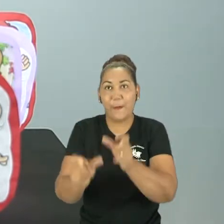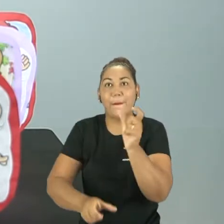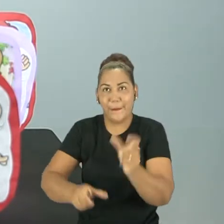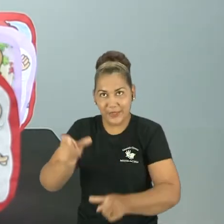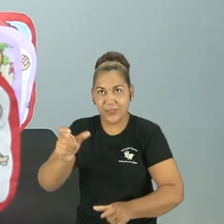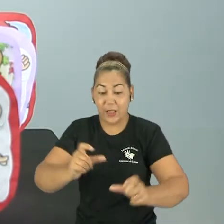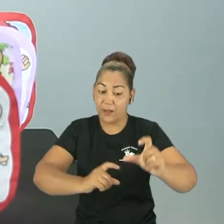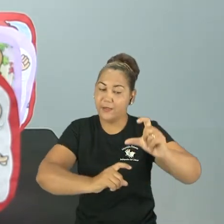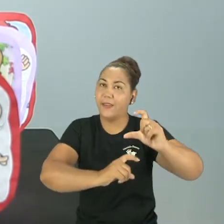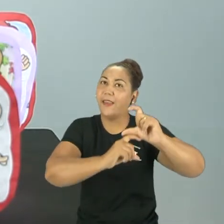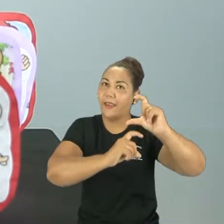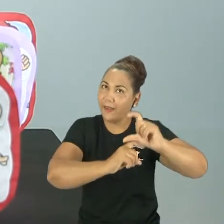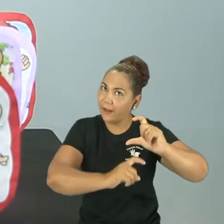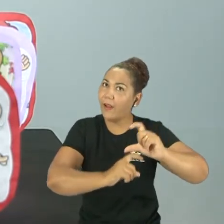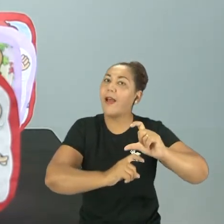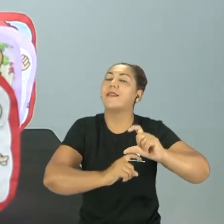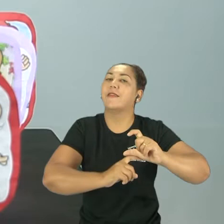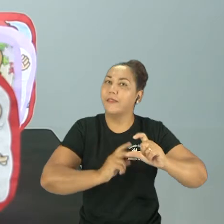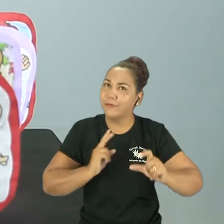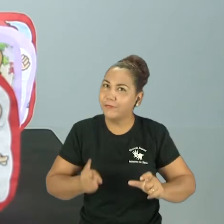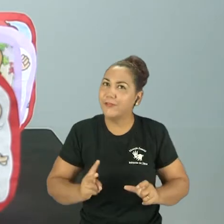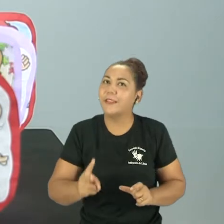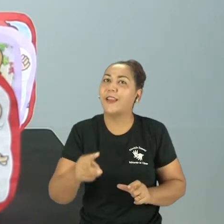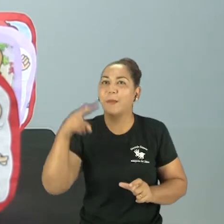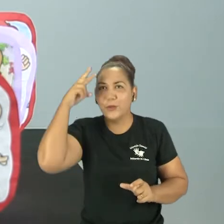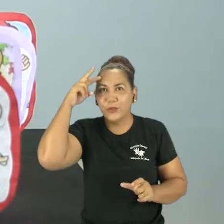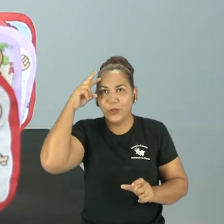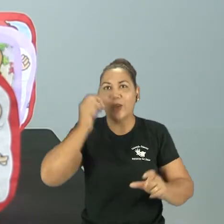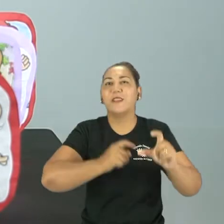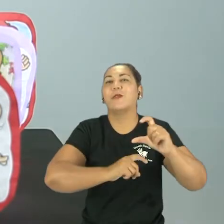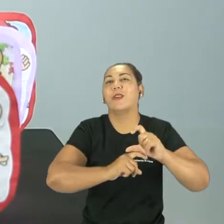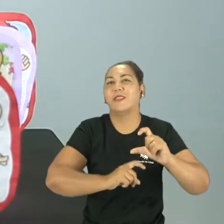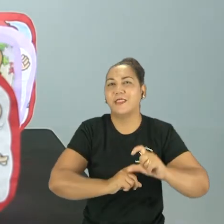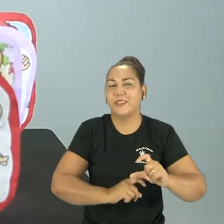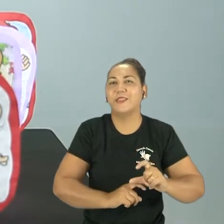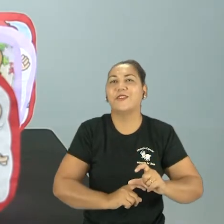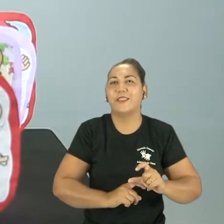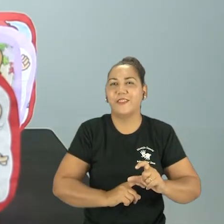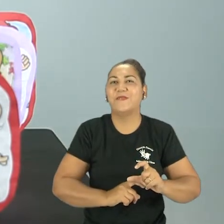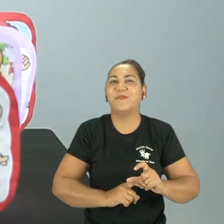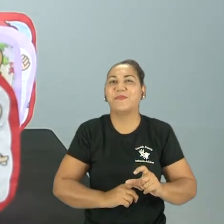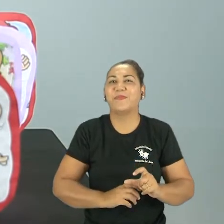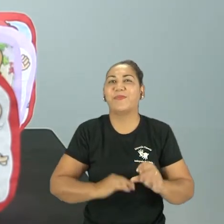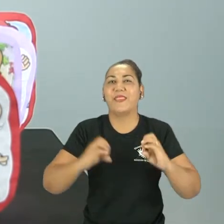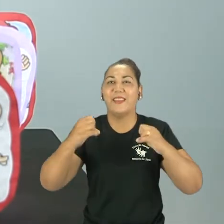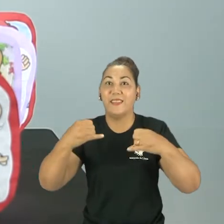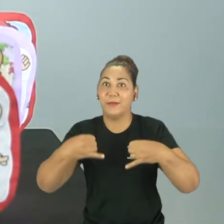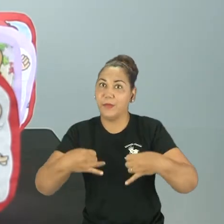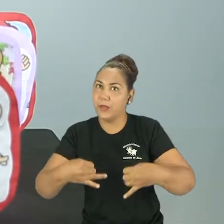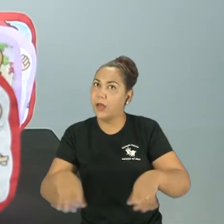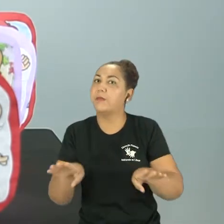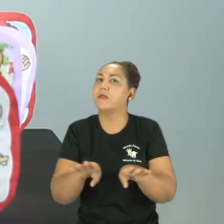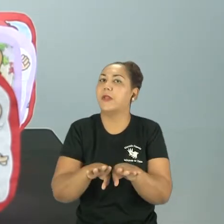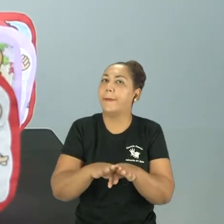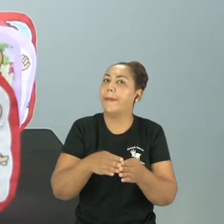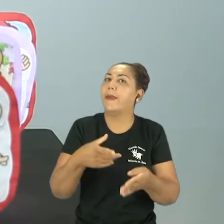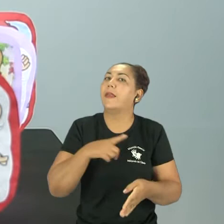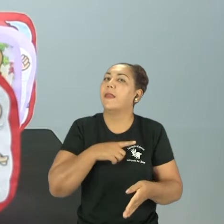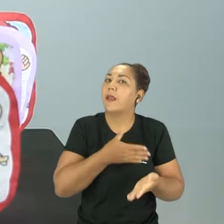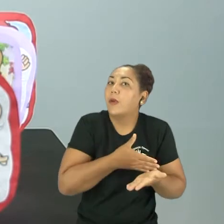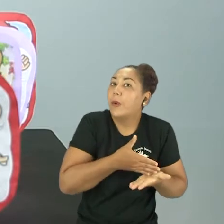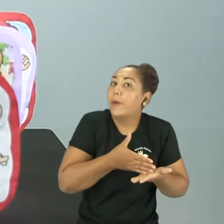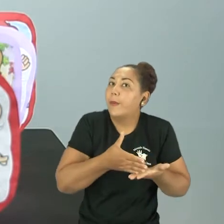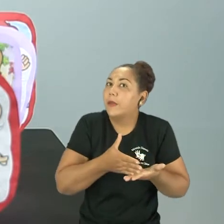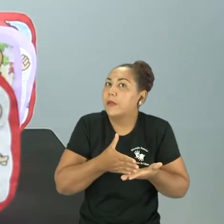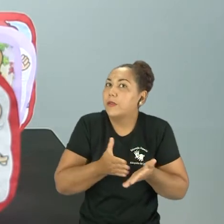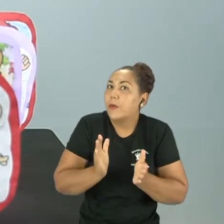não é a característica, não vai bater, né? História em quadrinhos. Nós já falamos também que tem começo, meio e